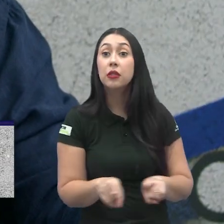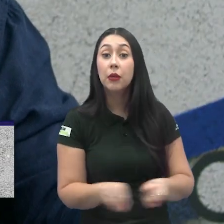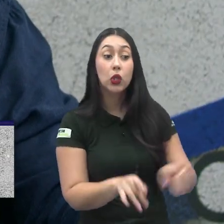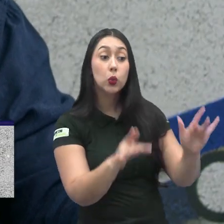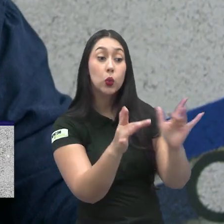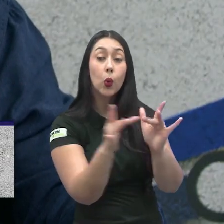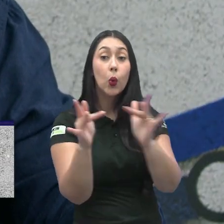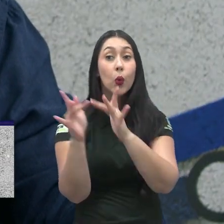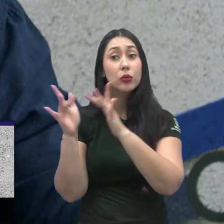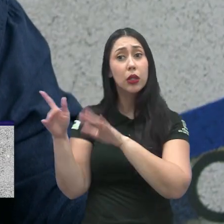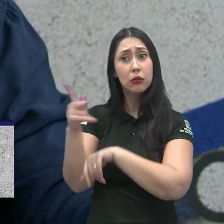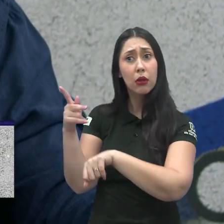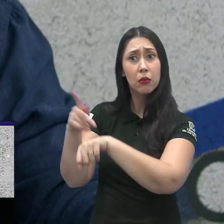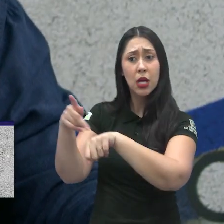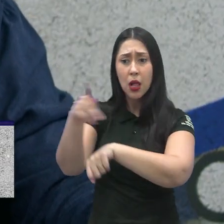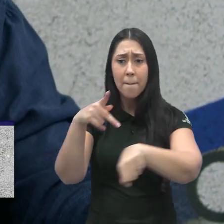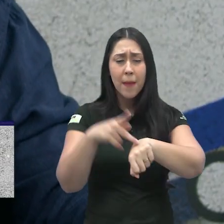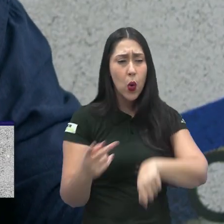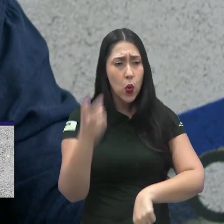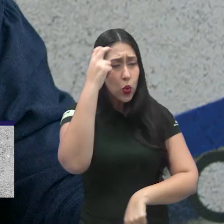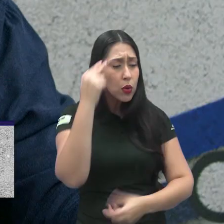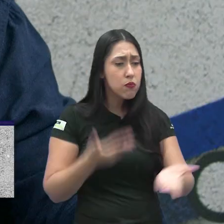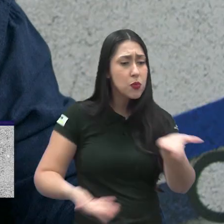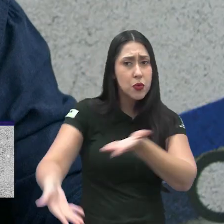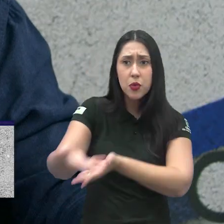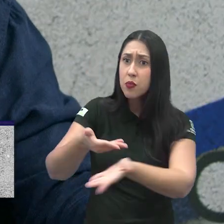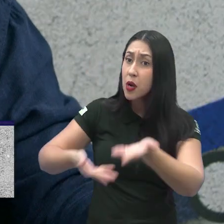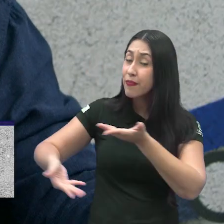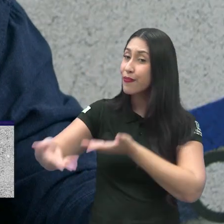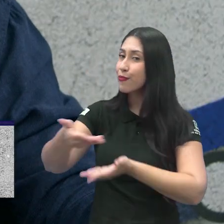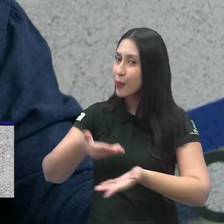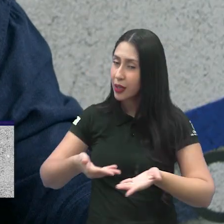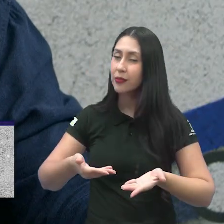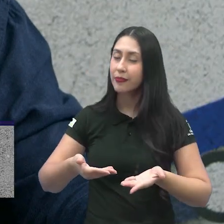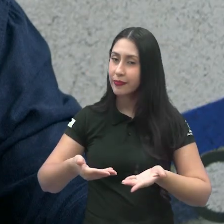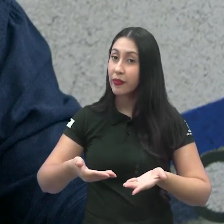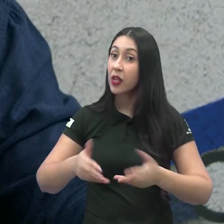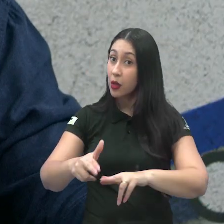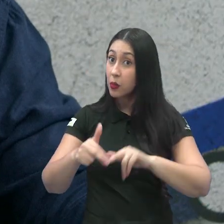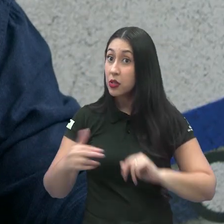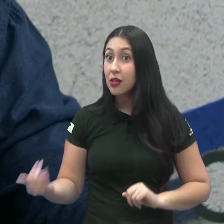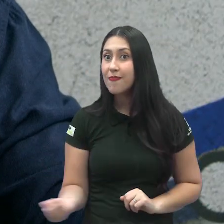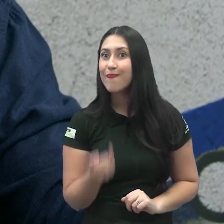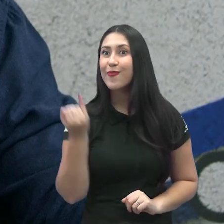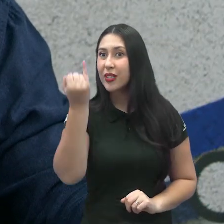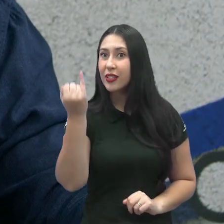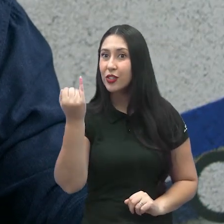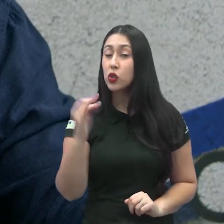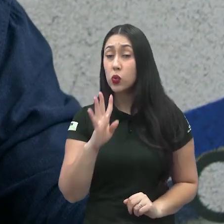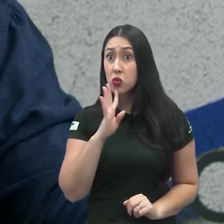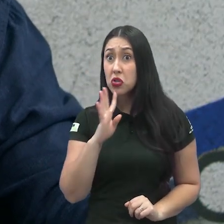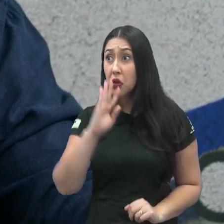o contato dos países, das culturas, das empresas uns com os outros. É muito importante ter uma visão